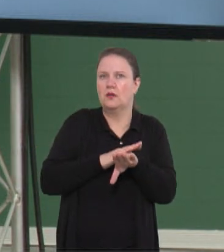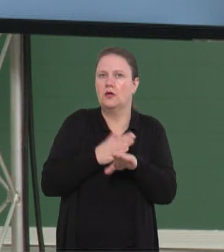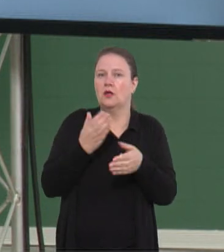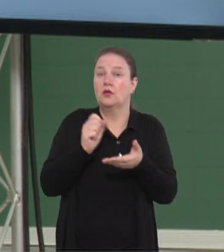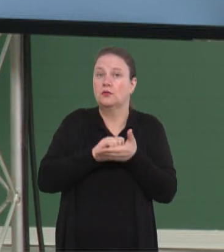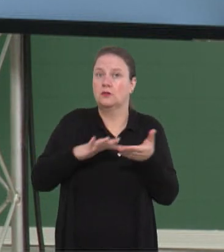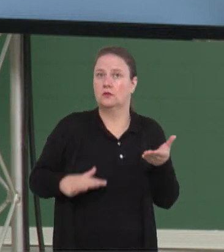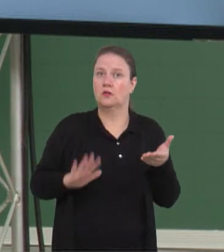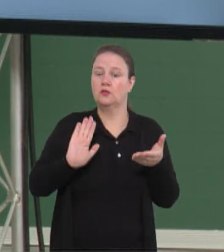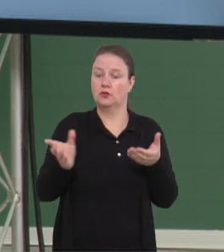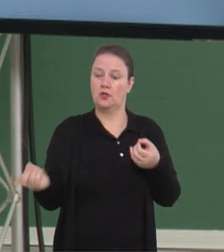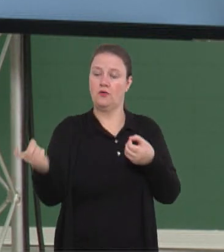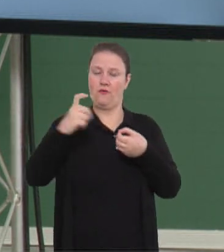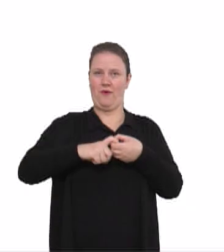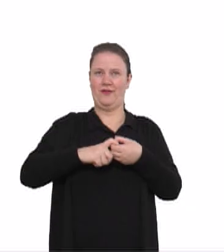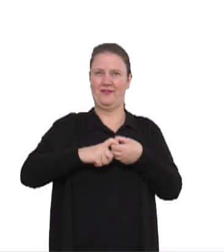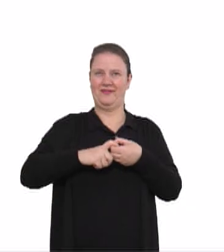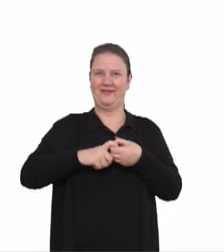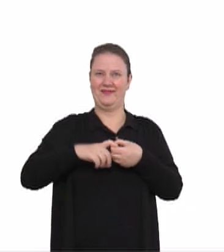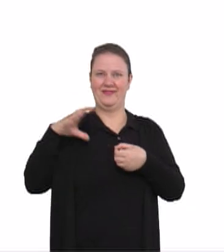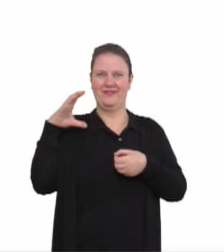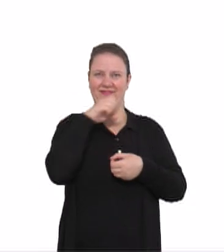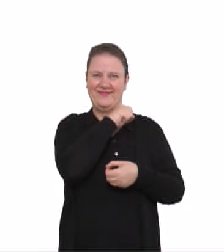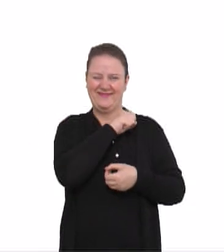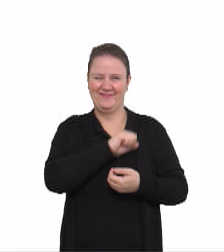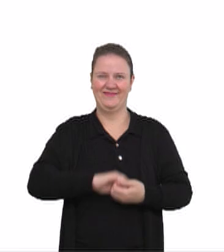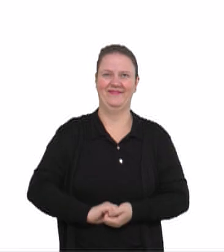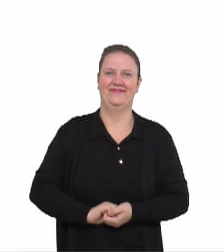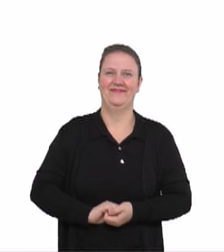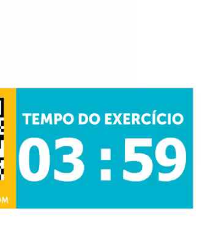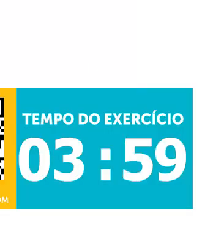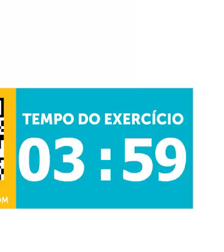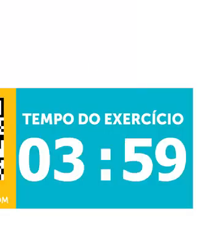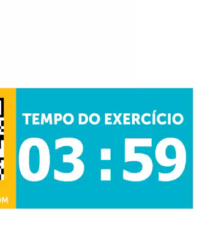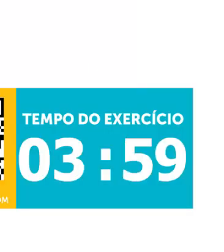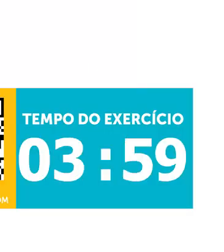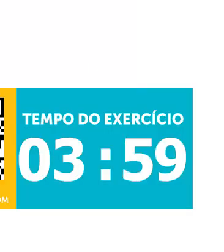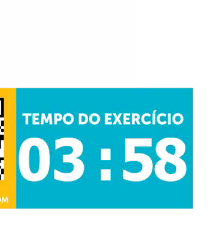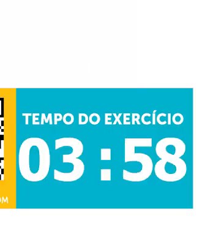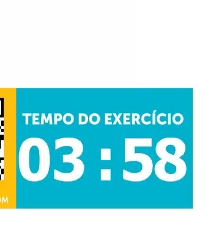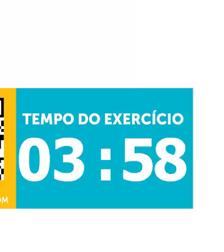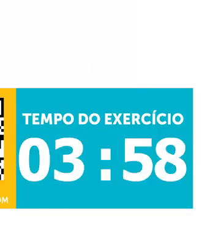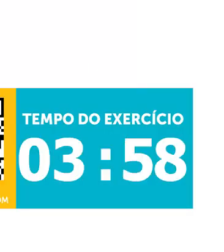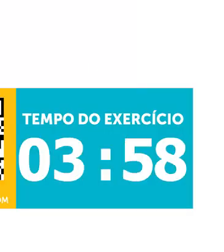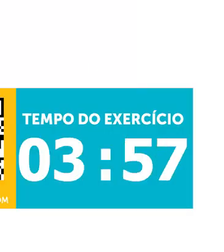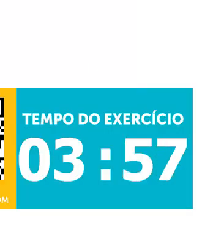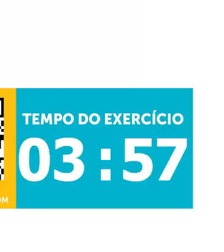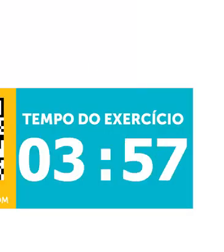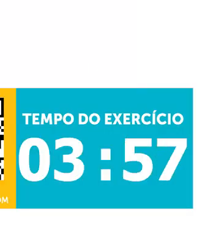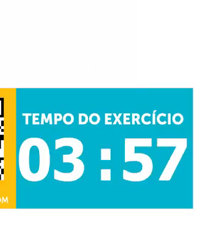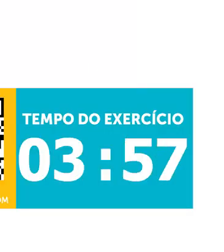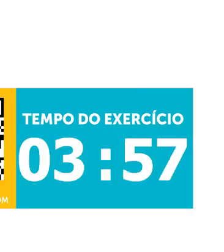exercício e daí já gente conheço ok agora ó ó e